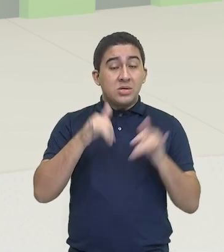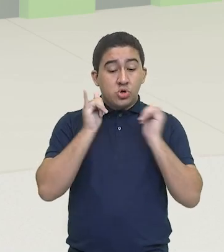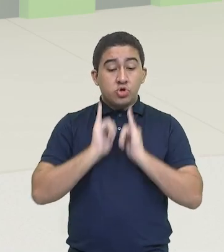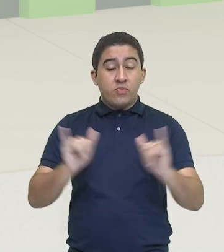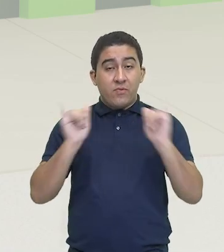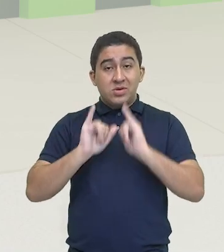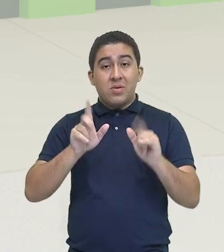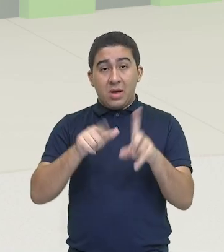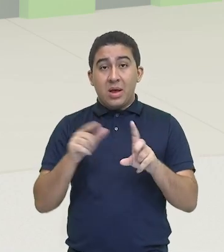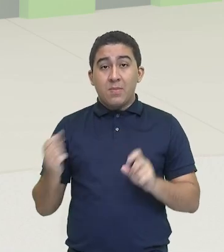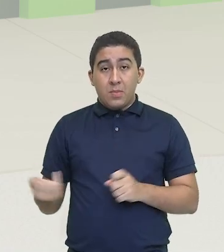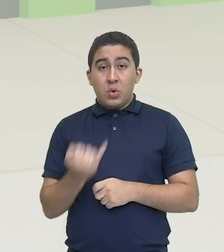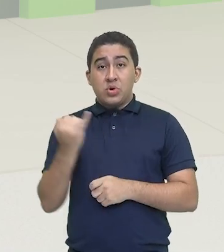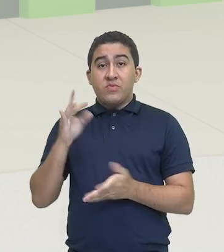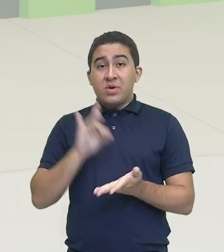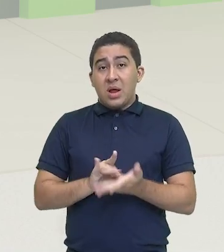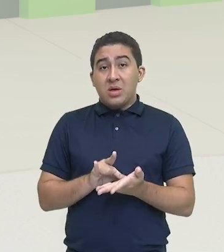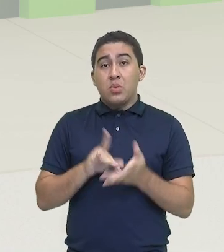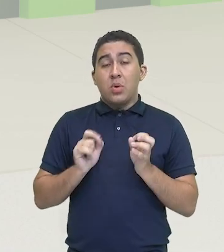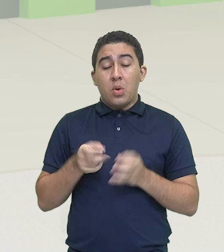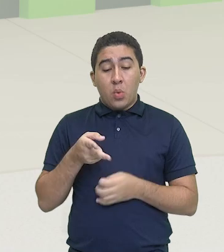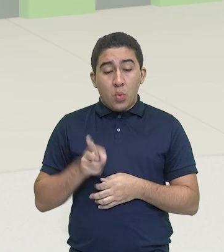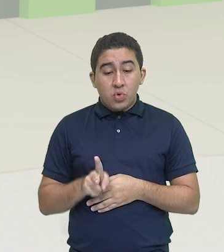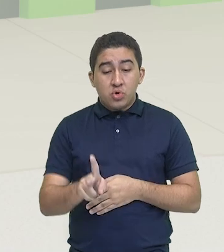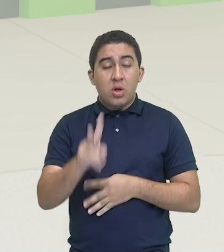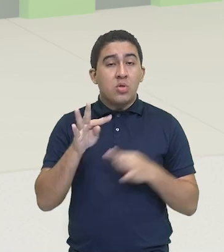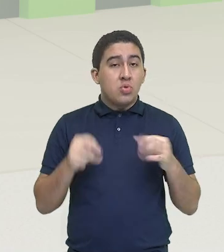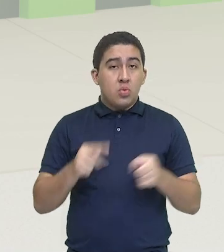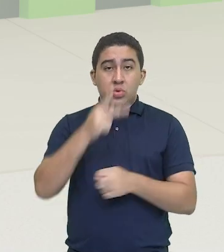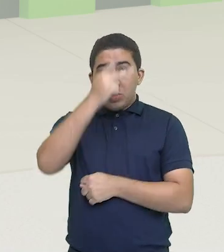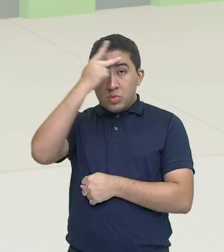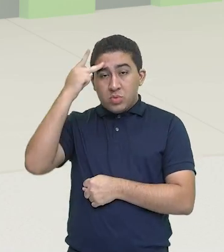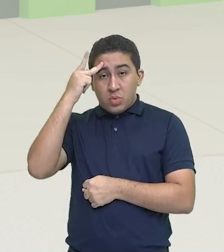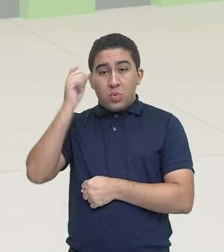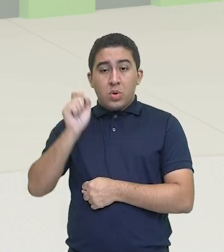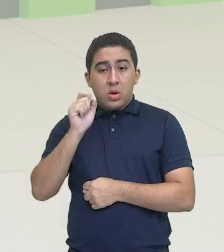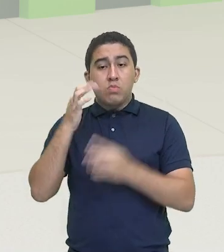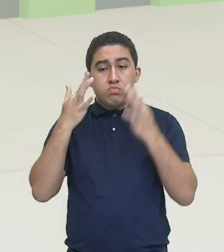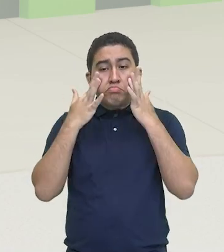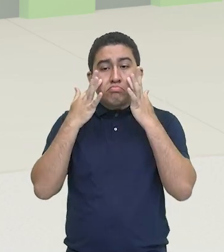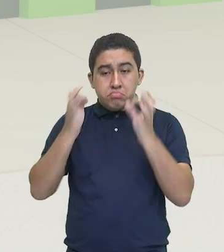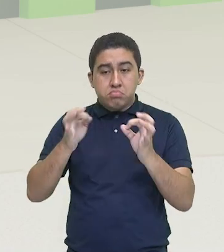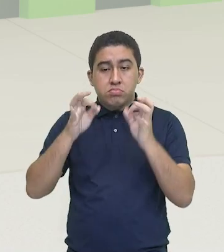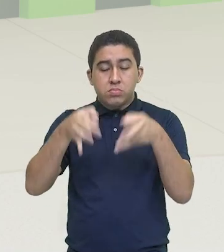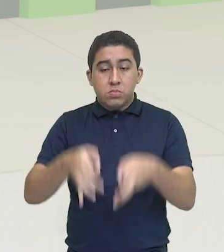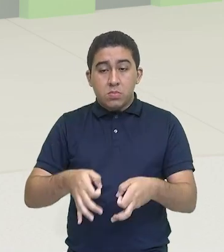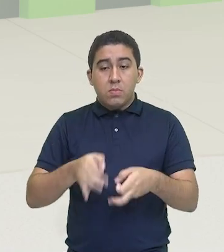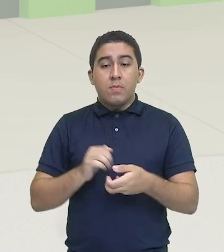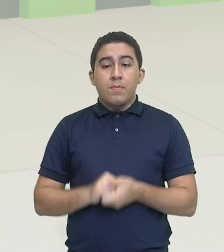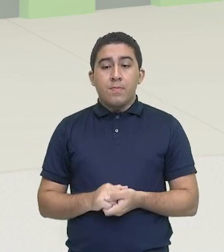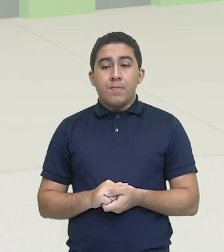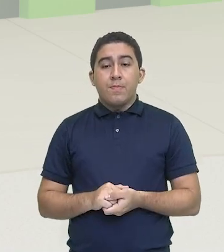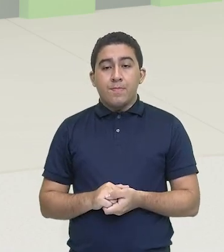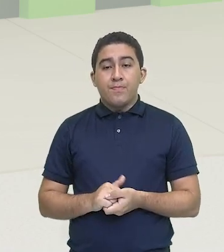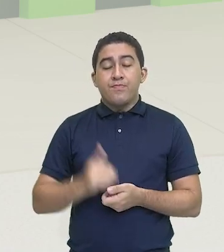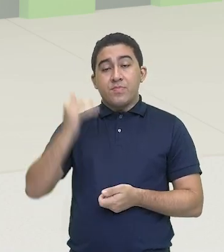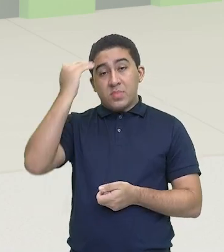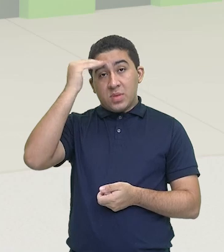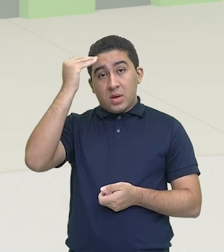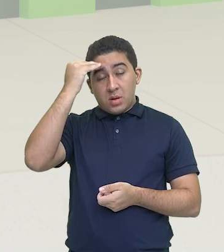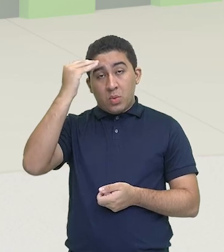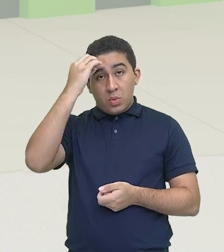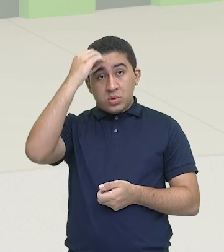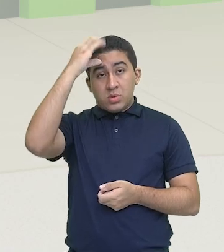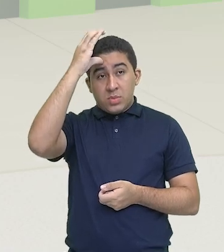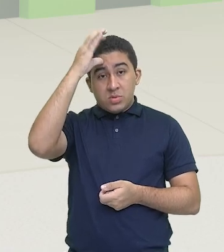foi super importante para manter todo mundo, digamos assim, com